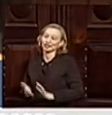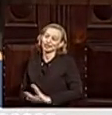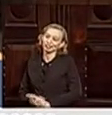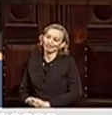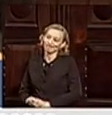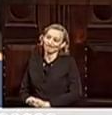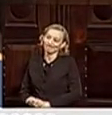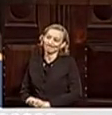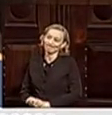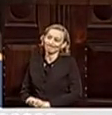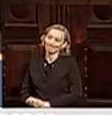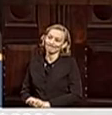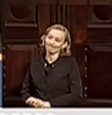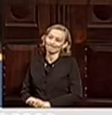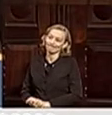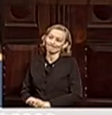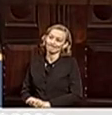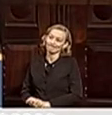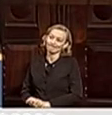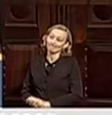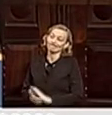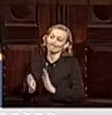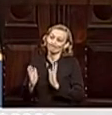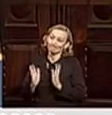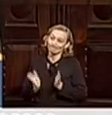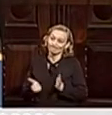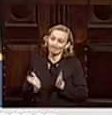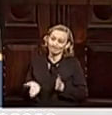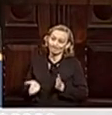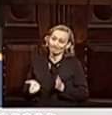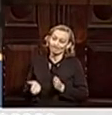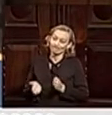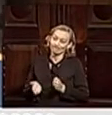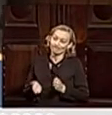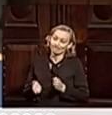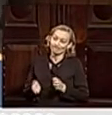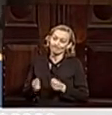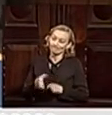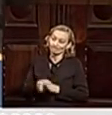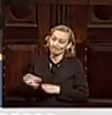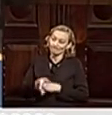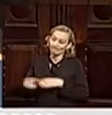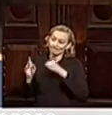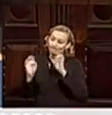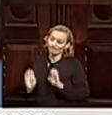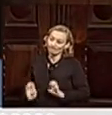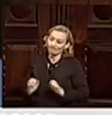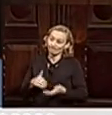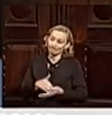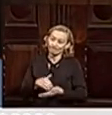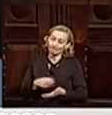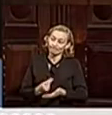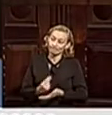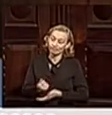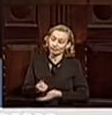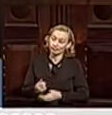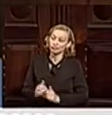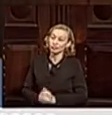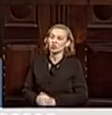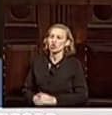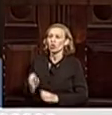porque renunciou hoje ao Conselho de Ética. Então, essa representação feita pela gente, com mais